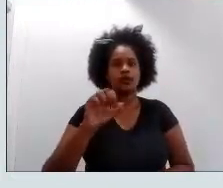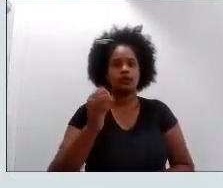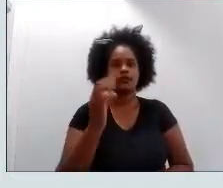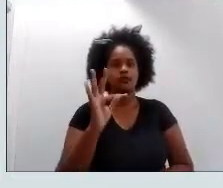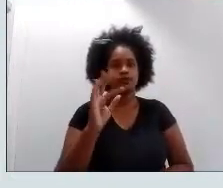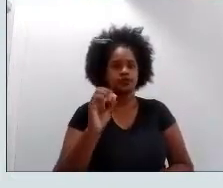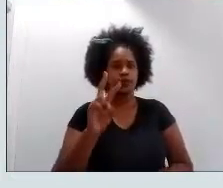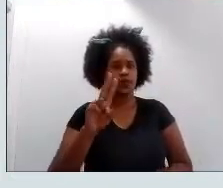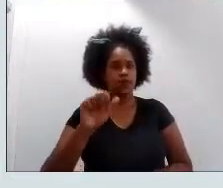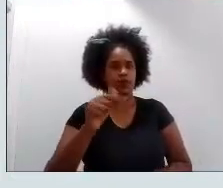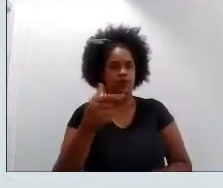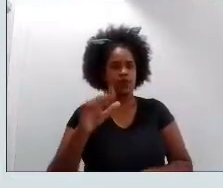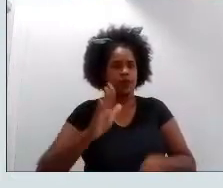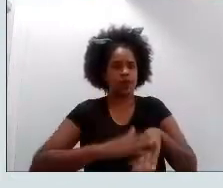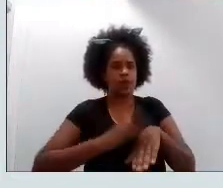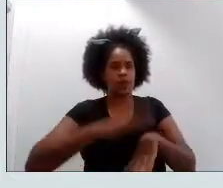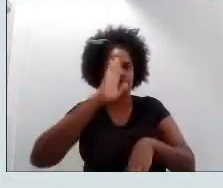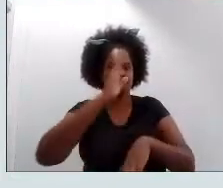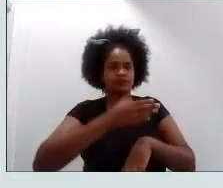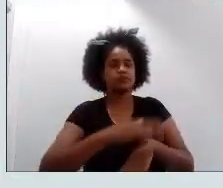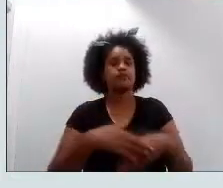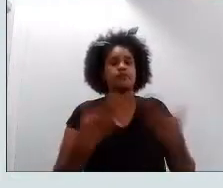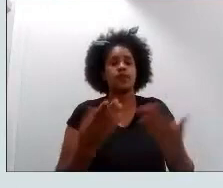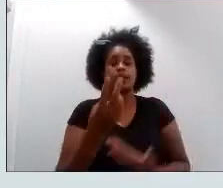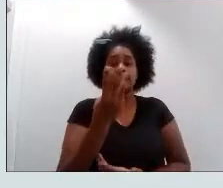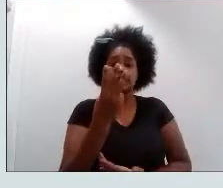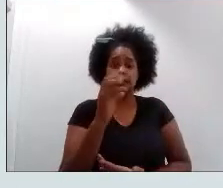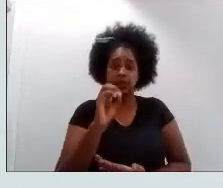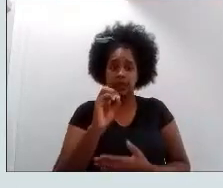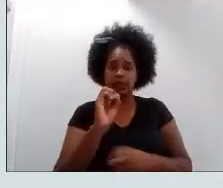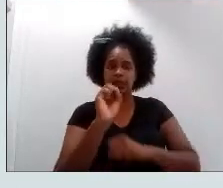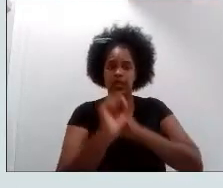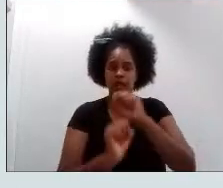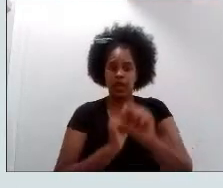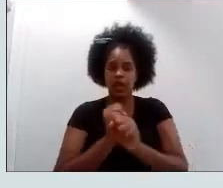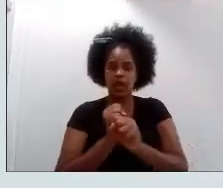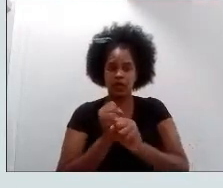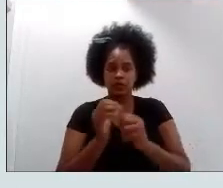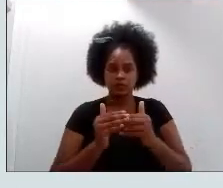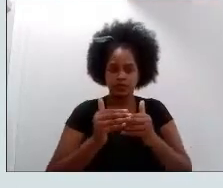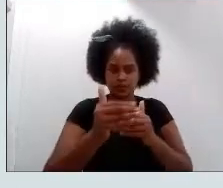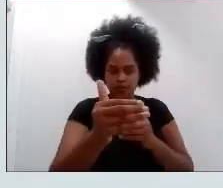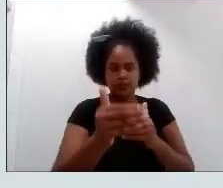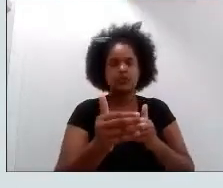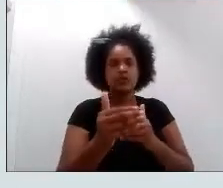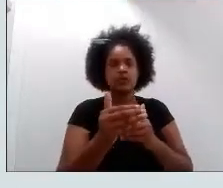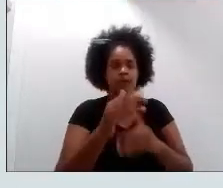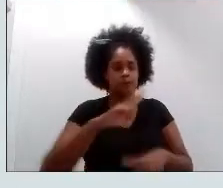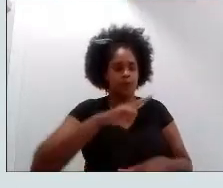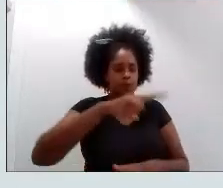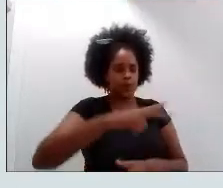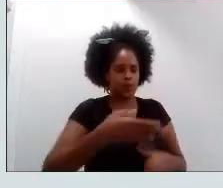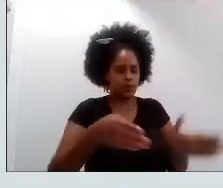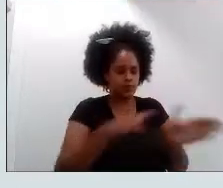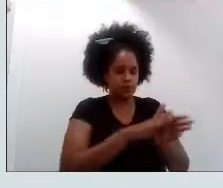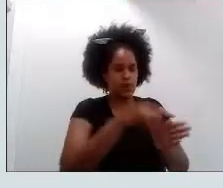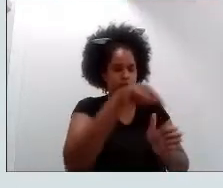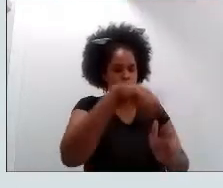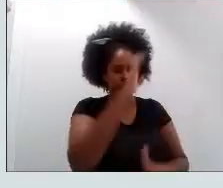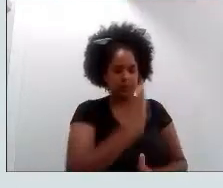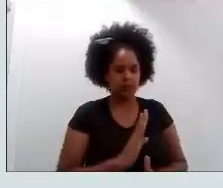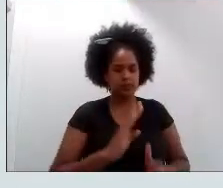30 anos depois da chegada dos primeiros portugueses, que eles vão resolver colonizar a